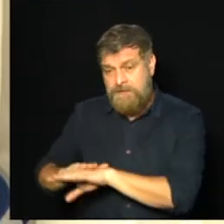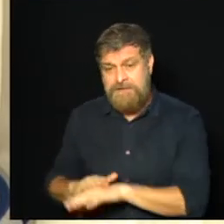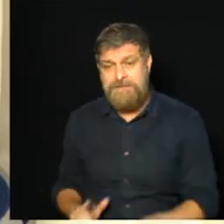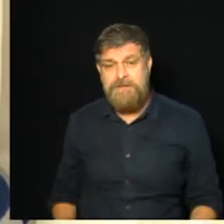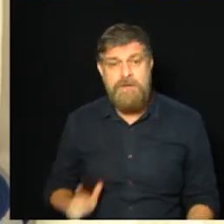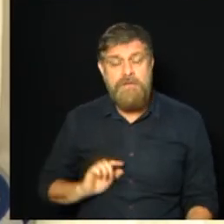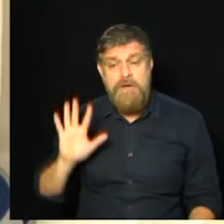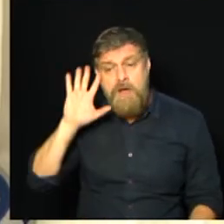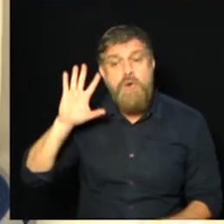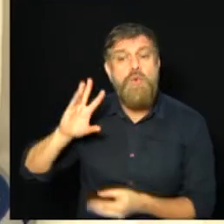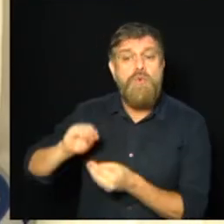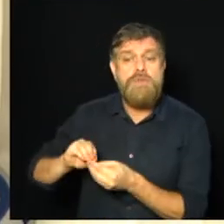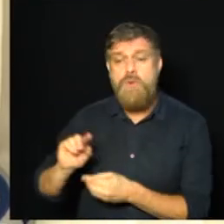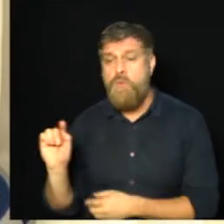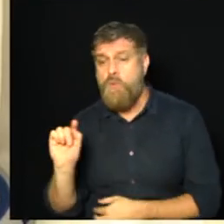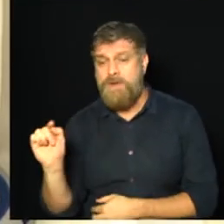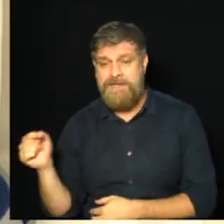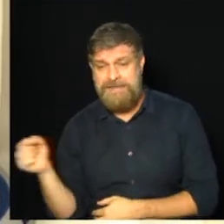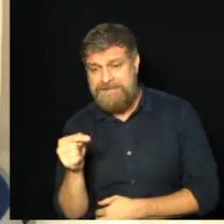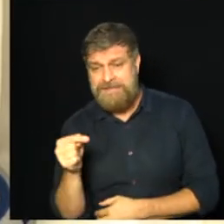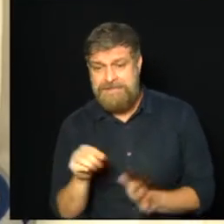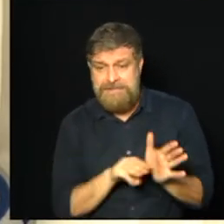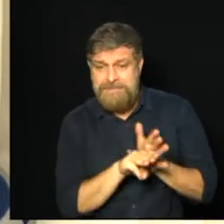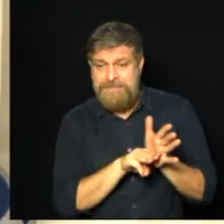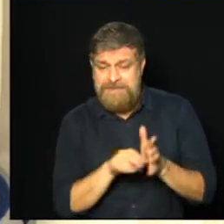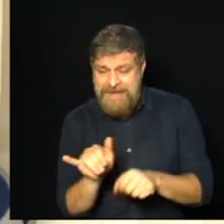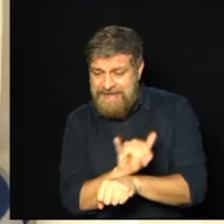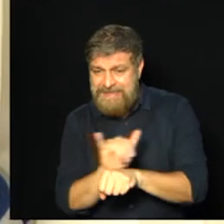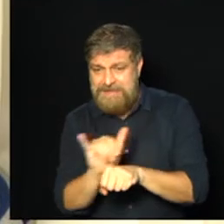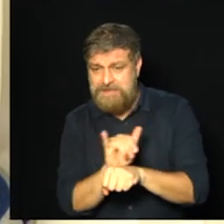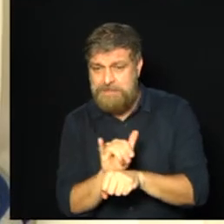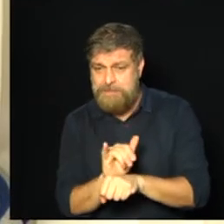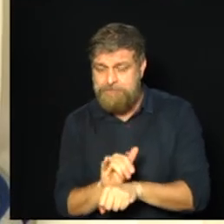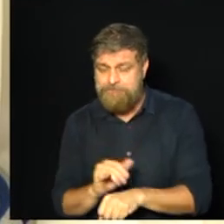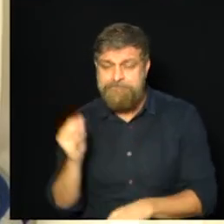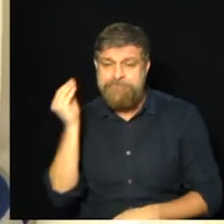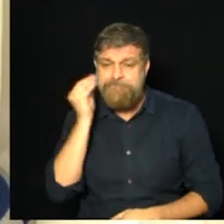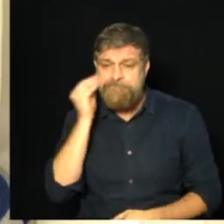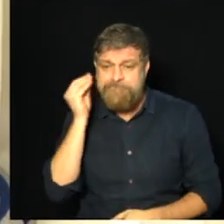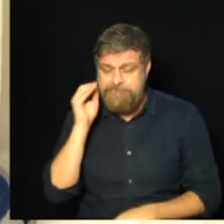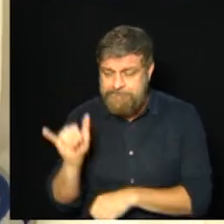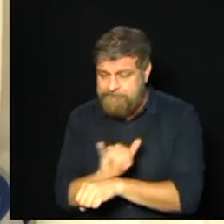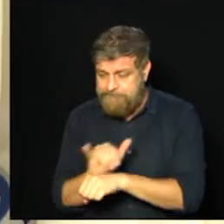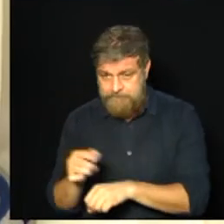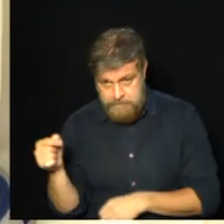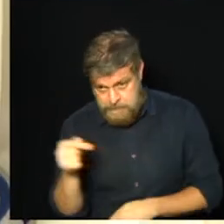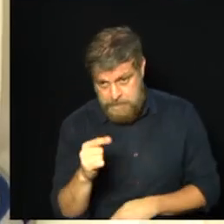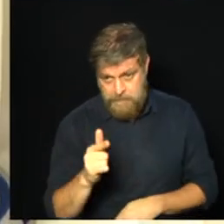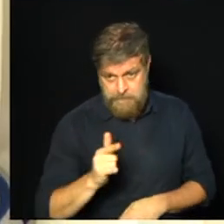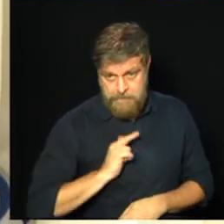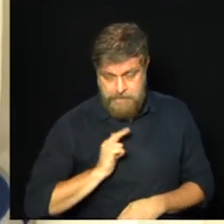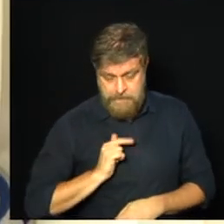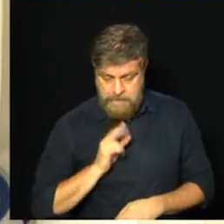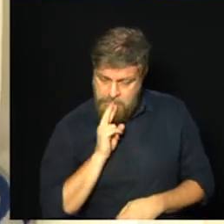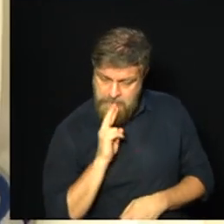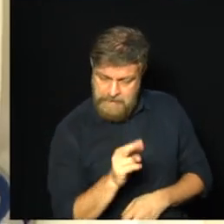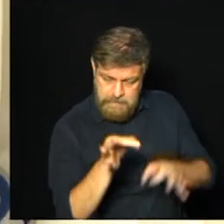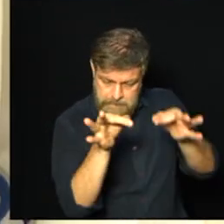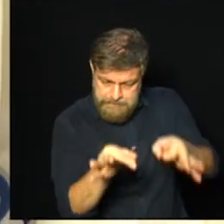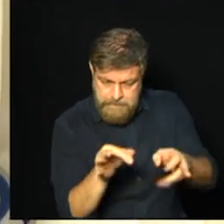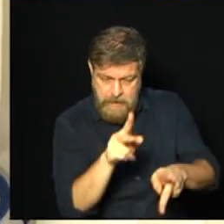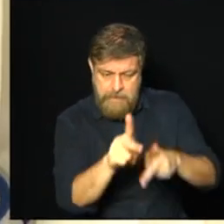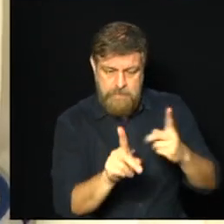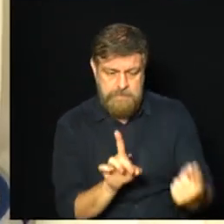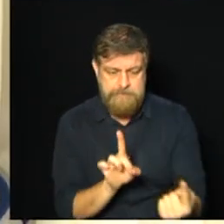à conclusão que esse seria um modelo a ser implantado, que pudesse trazer aí, né, resposta àquilo que a